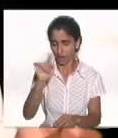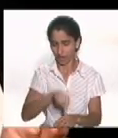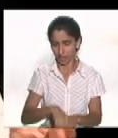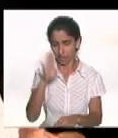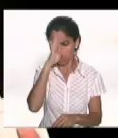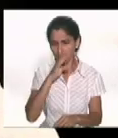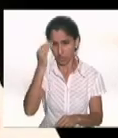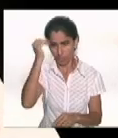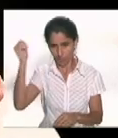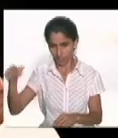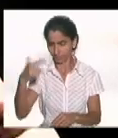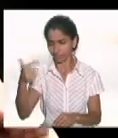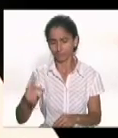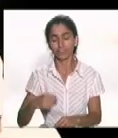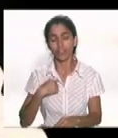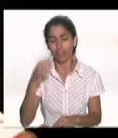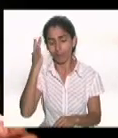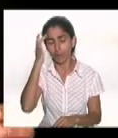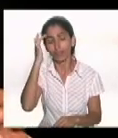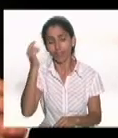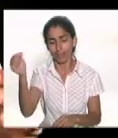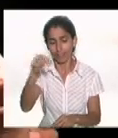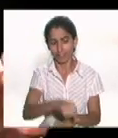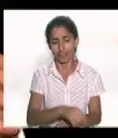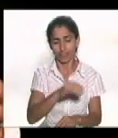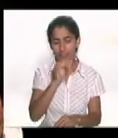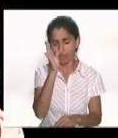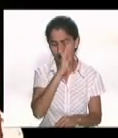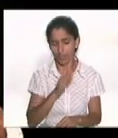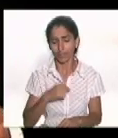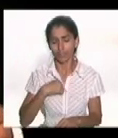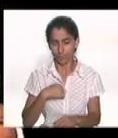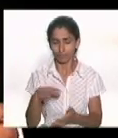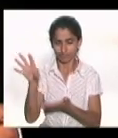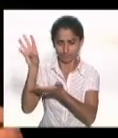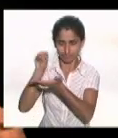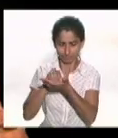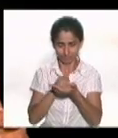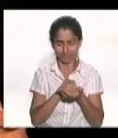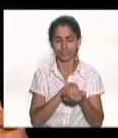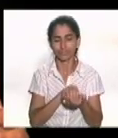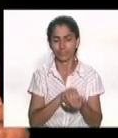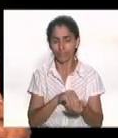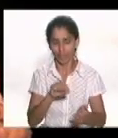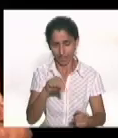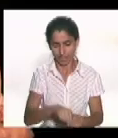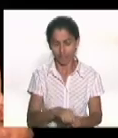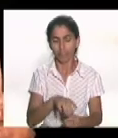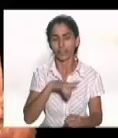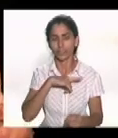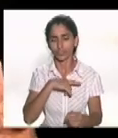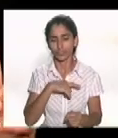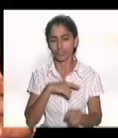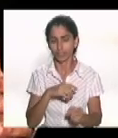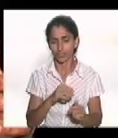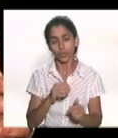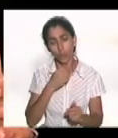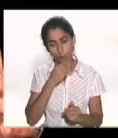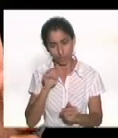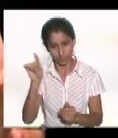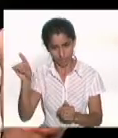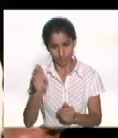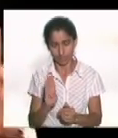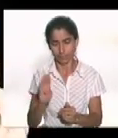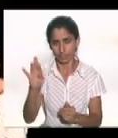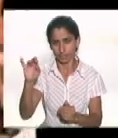coisas. Aí o Brown veio com o Big Boy. Já vinha numa crescente com James Brown.